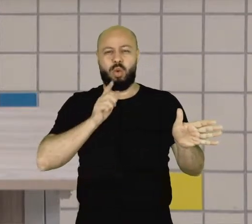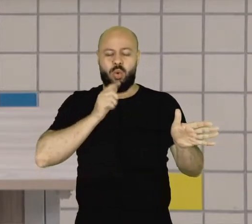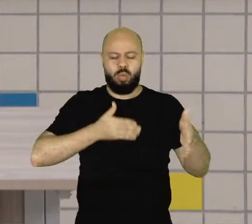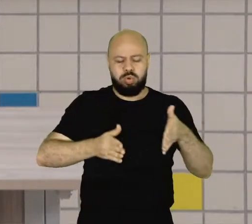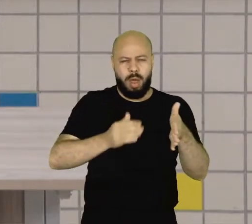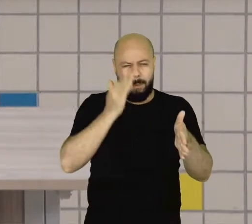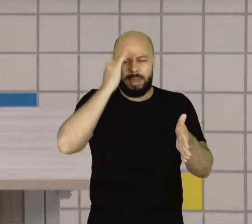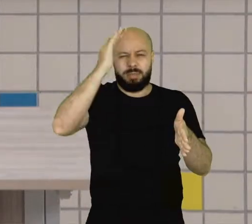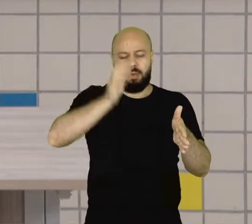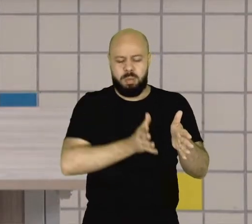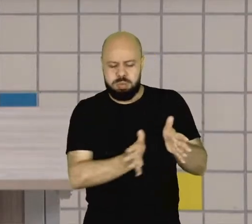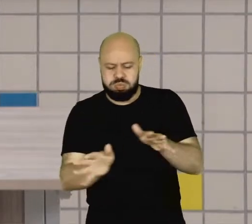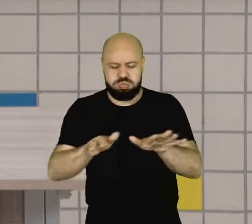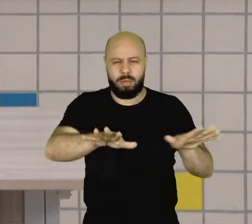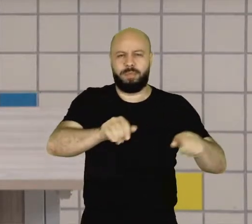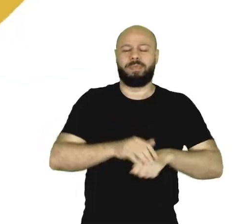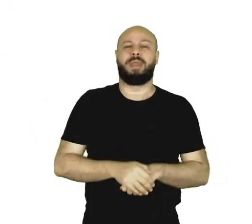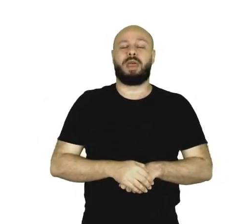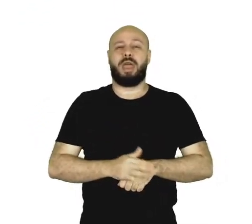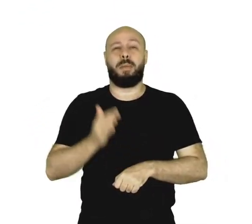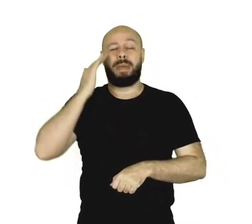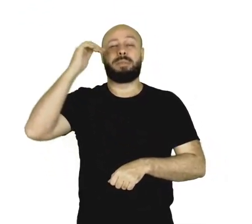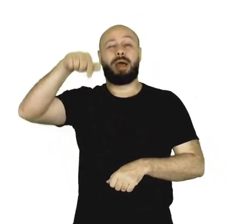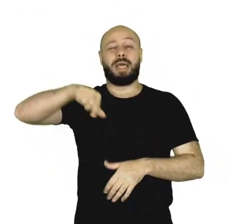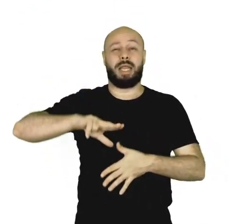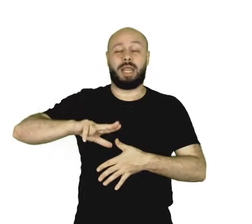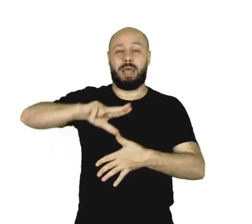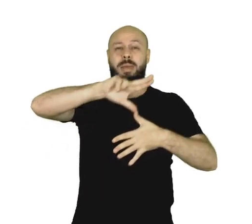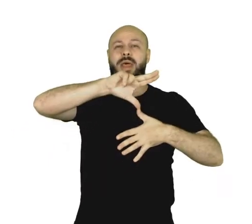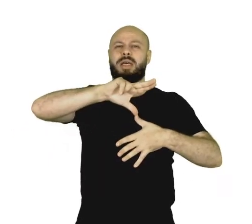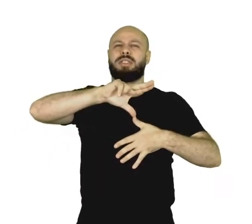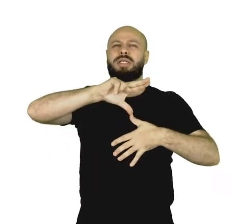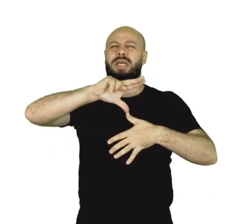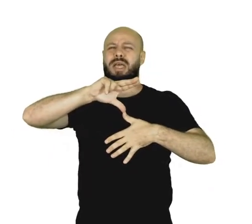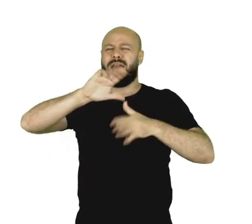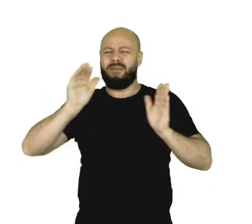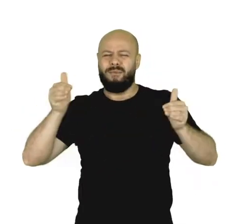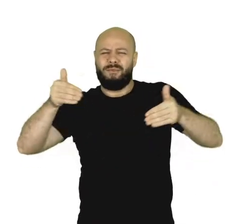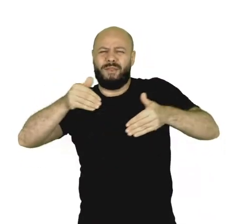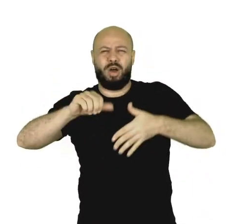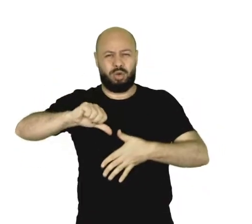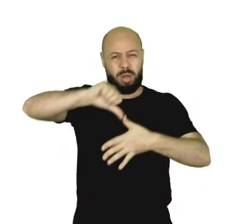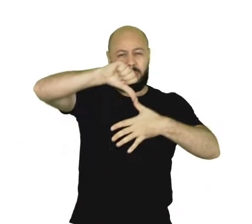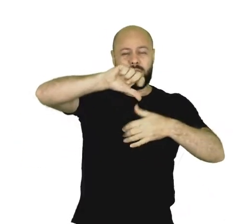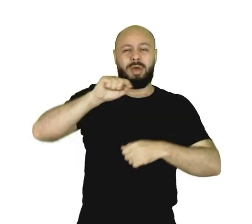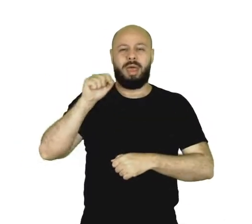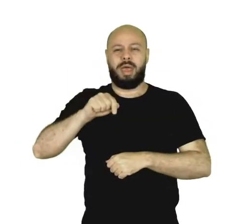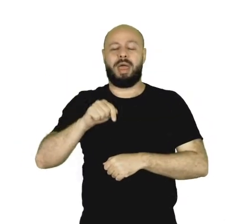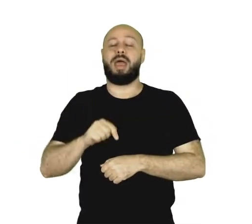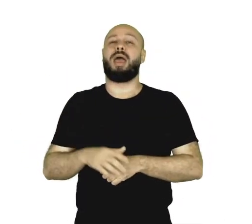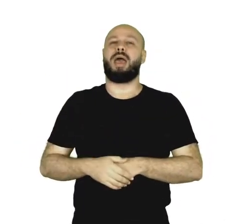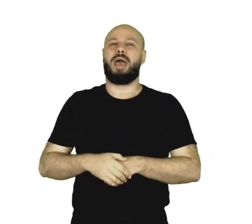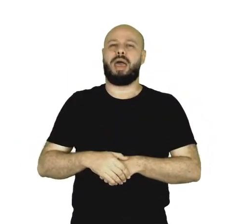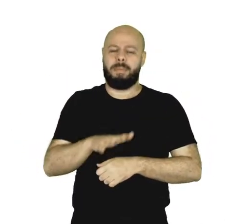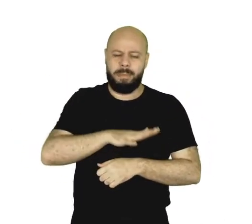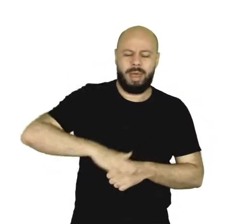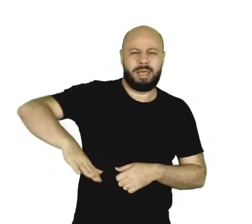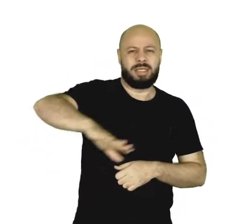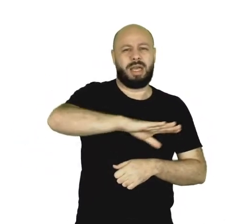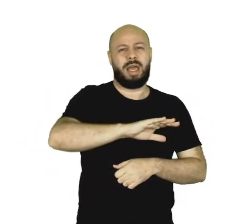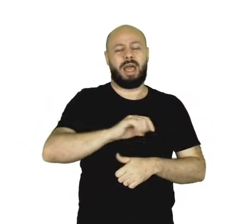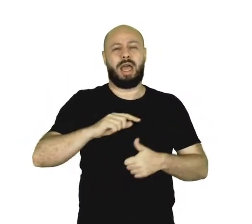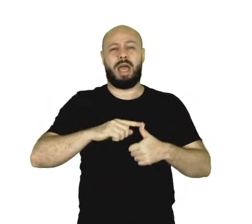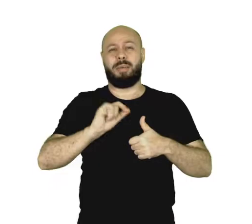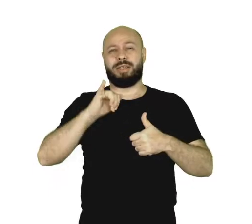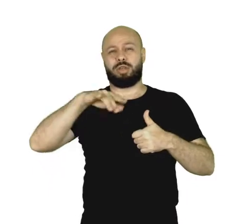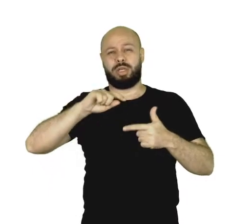bacias hidrográficas da América Latina, em especial da América do Sul, é a Bacia Amazônica, Bacia Platina,